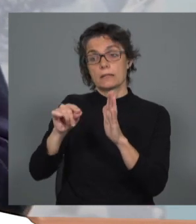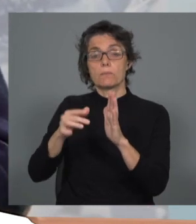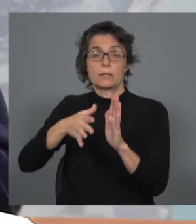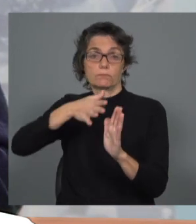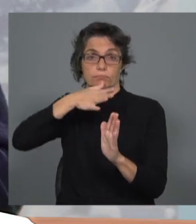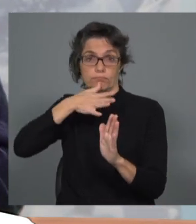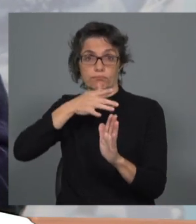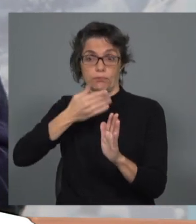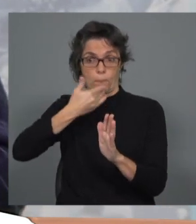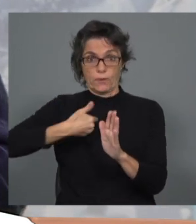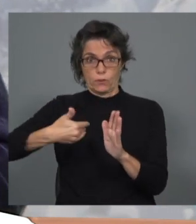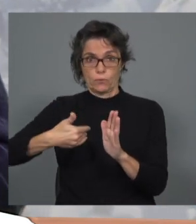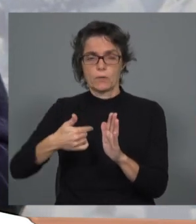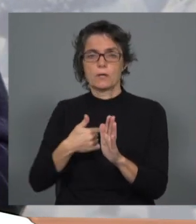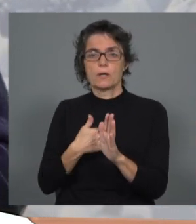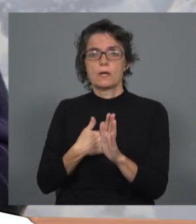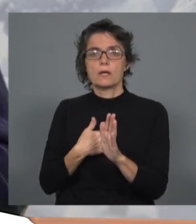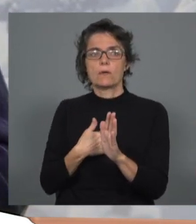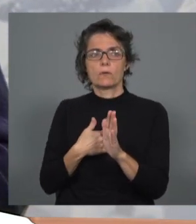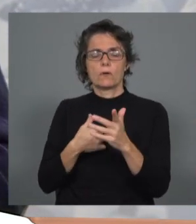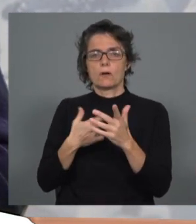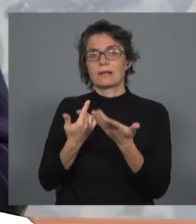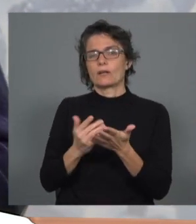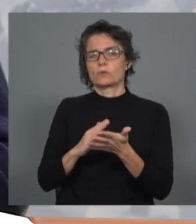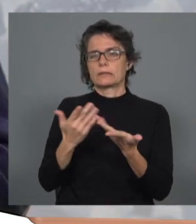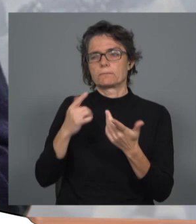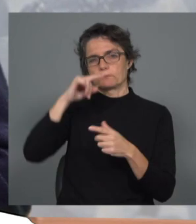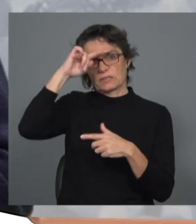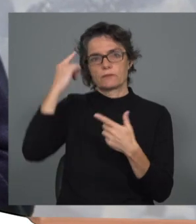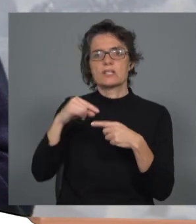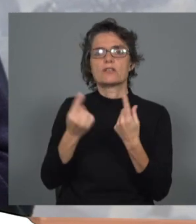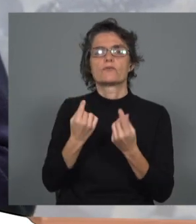sempre um bocado difícil de seguir, é melhor